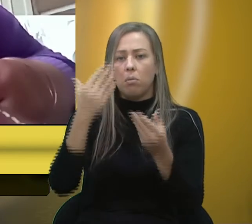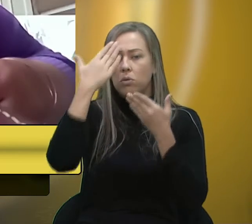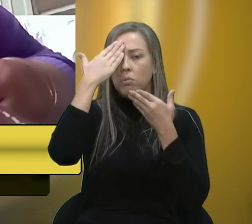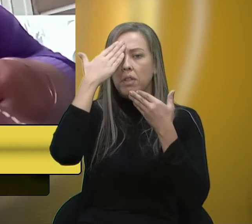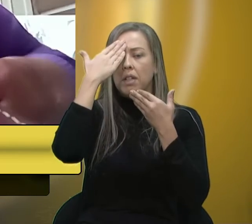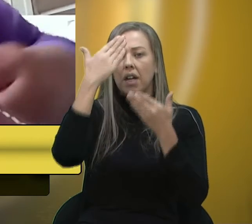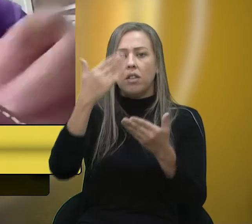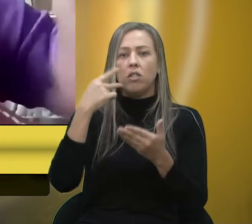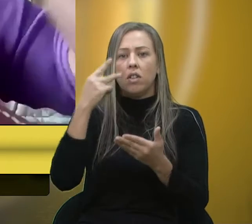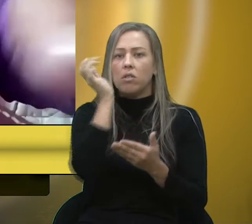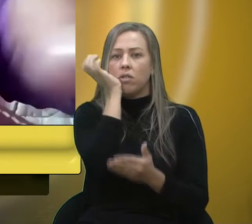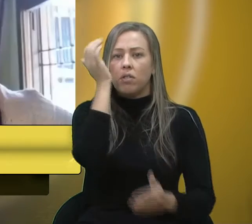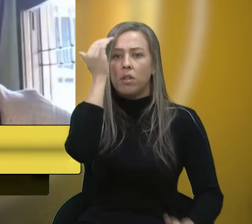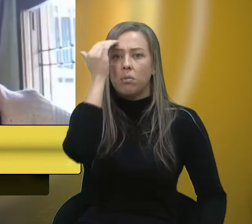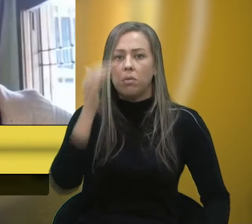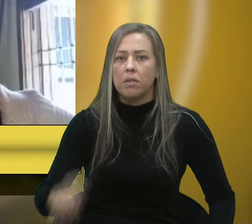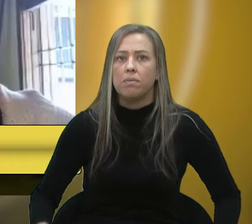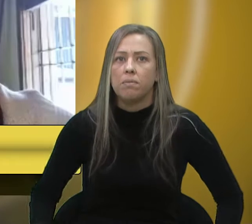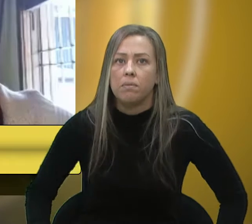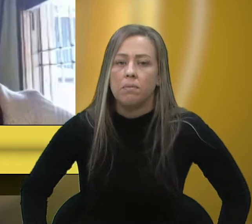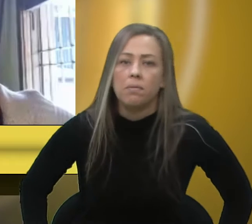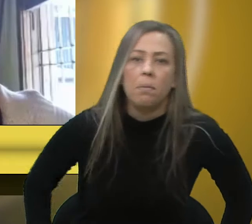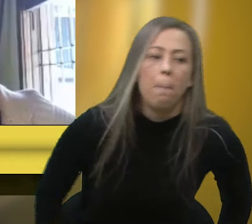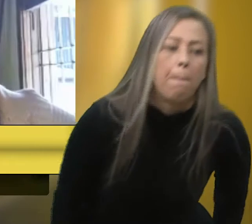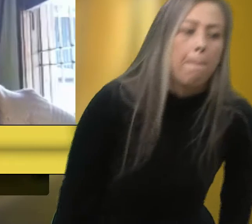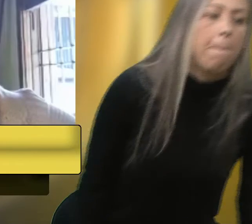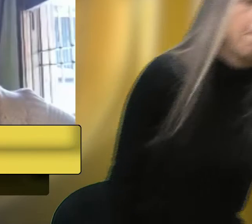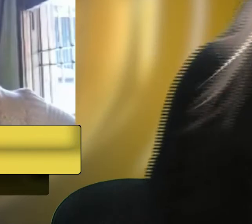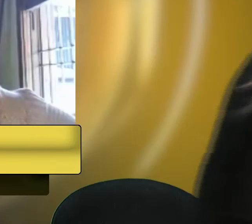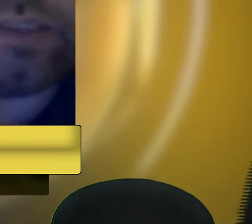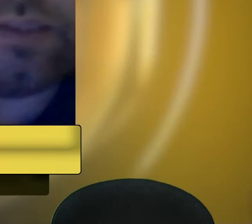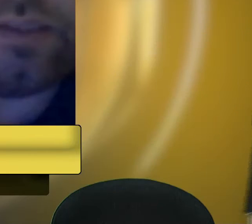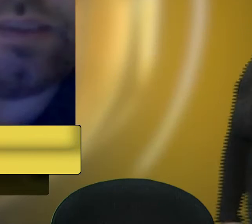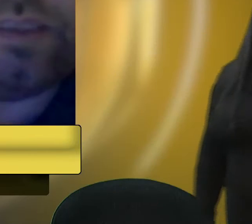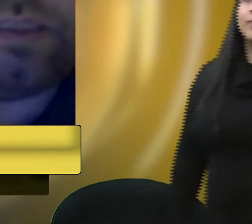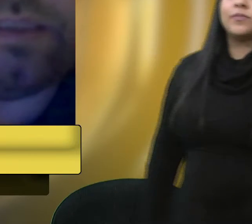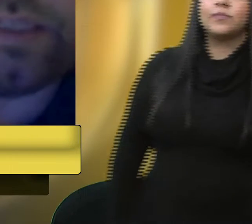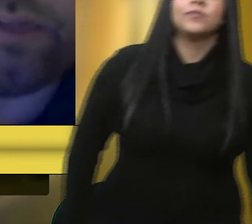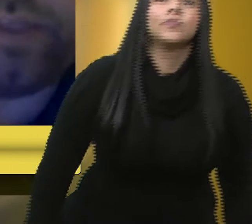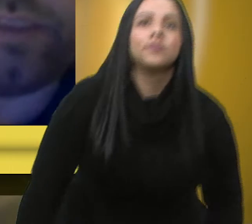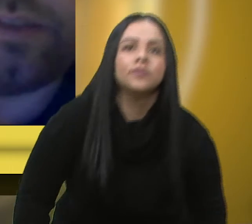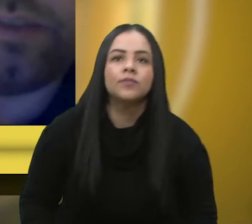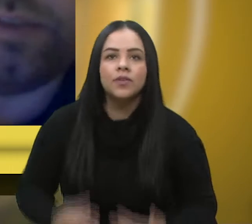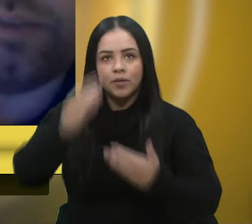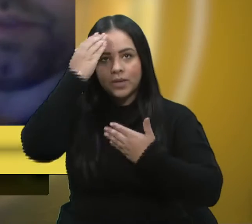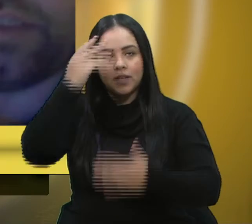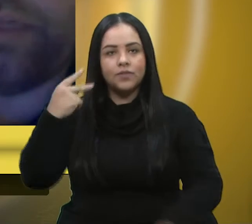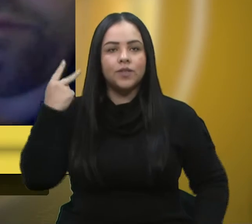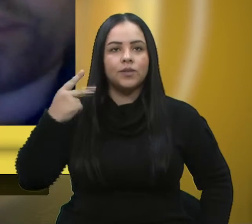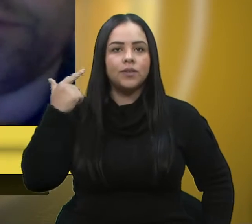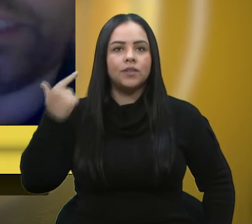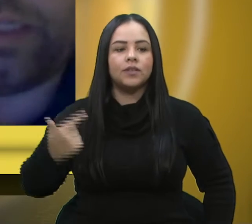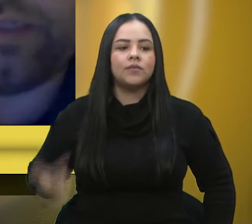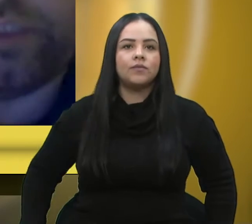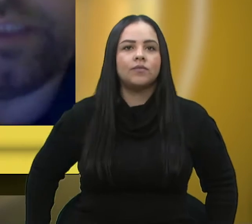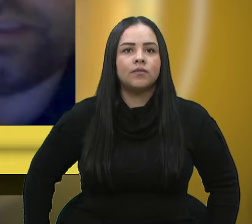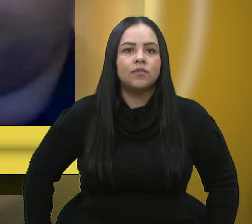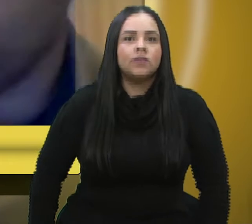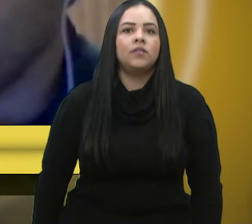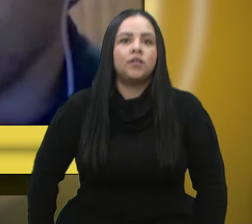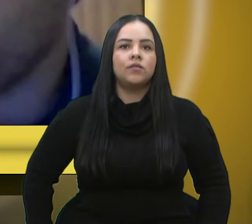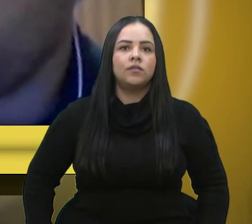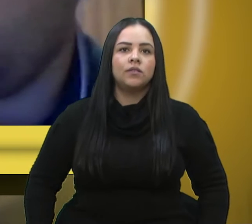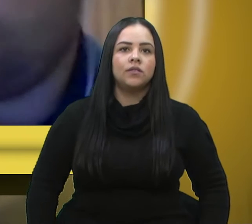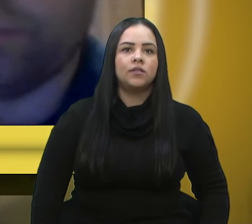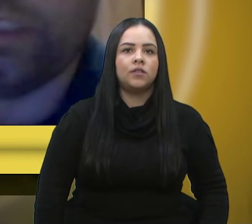obrigada, vereador Felipe. Permite uma parte, vereador? Muito obrigado, vereadora Gladys. E, na sequência, se precisar, eu vou pedir uma declaração de líder, tá, vereadora